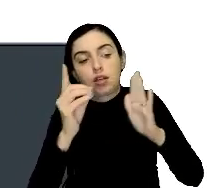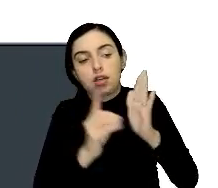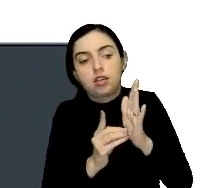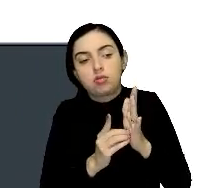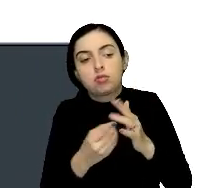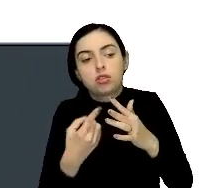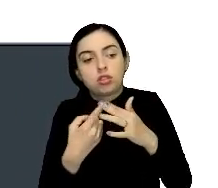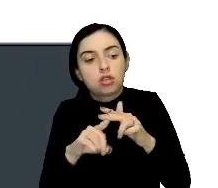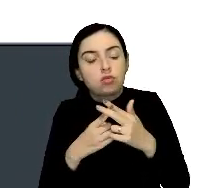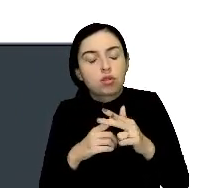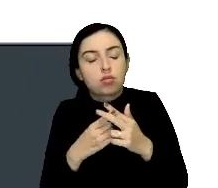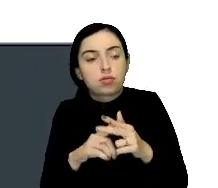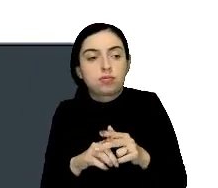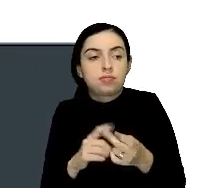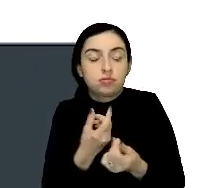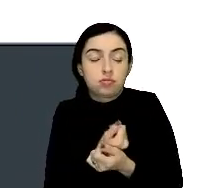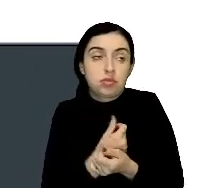tinha